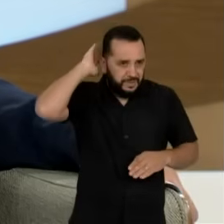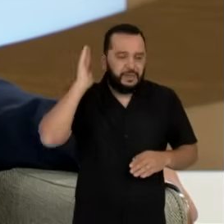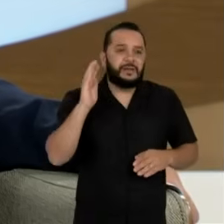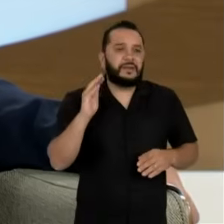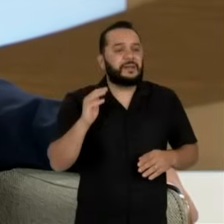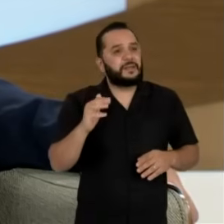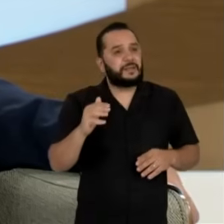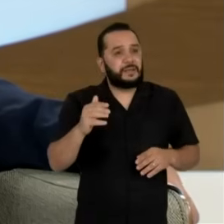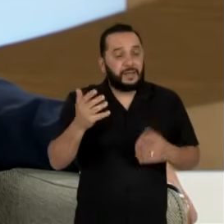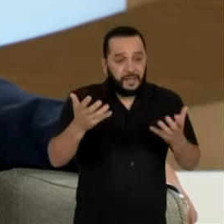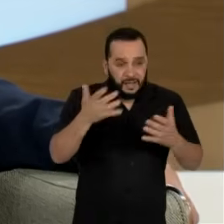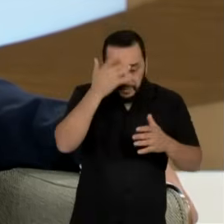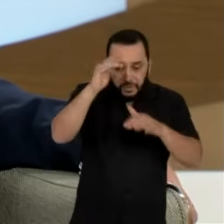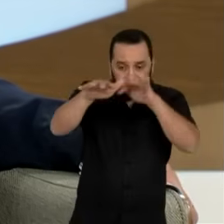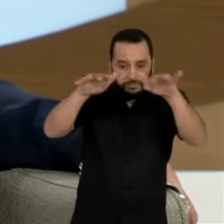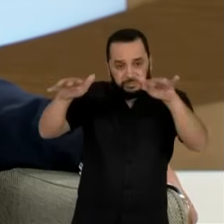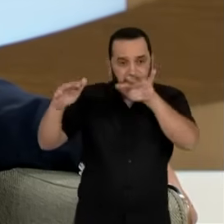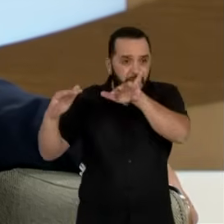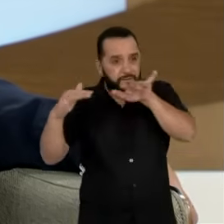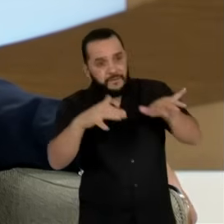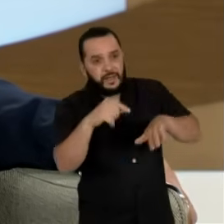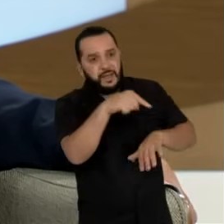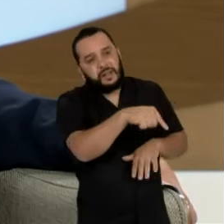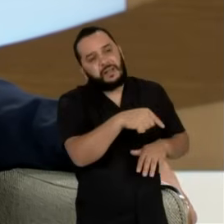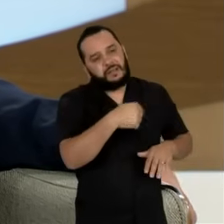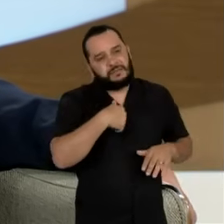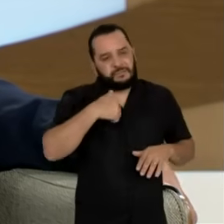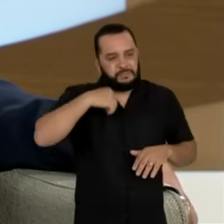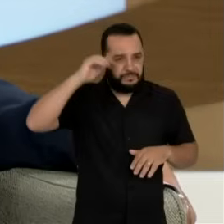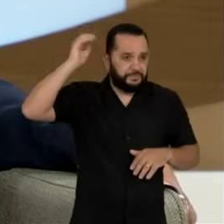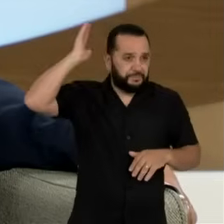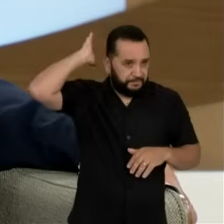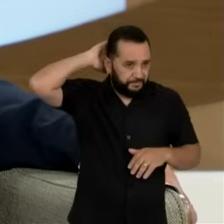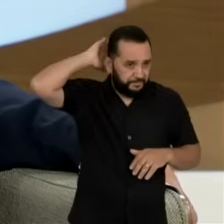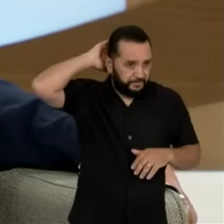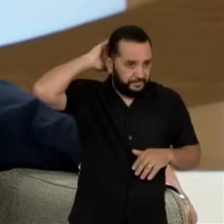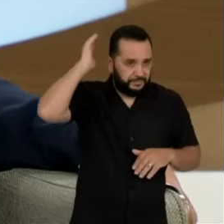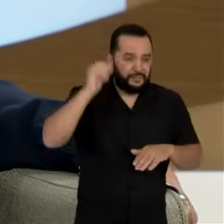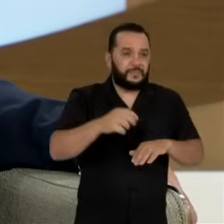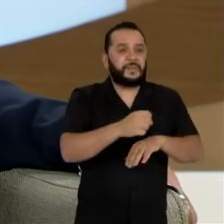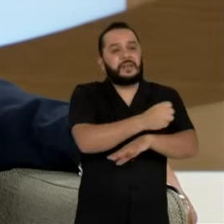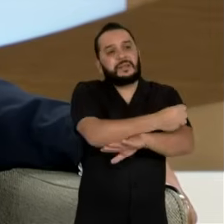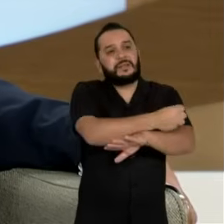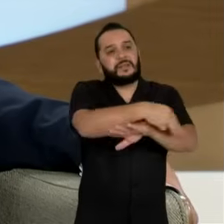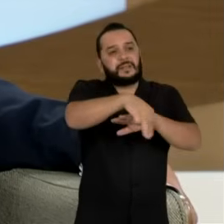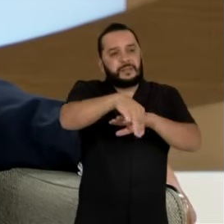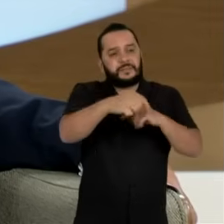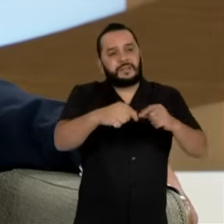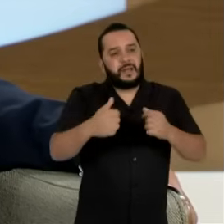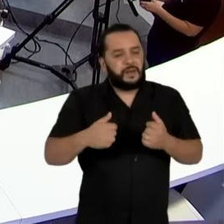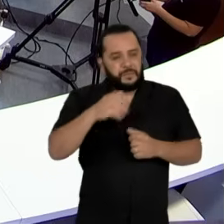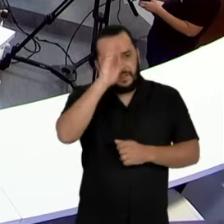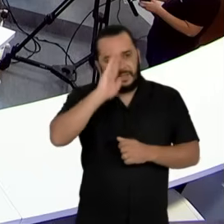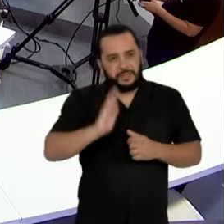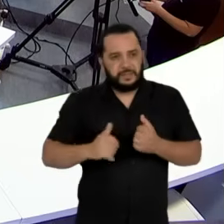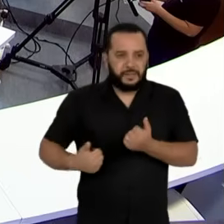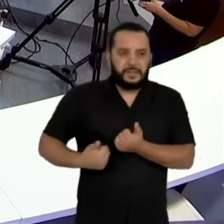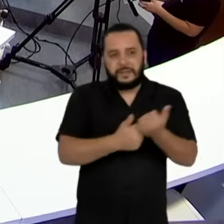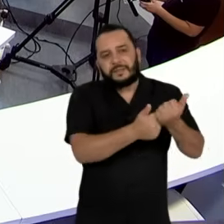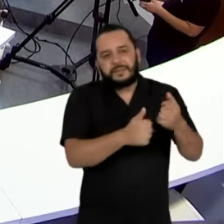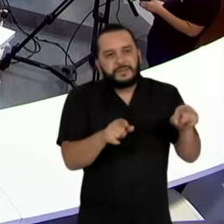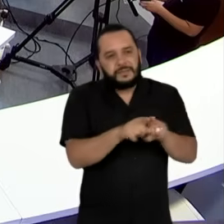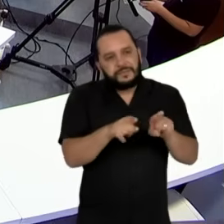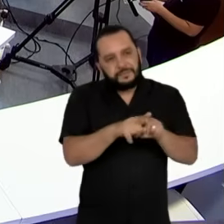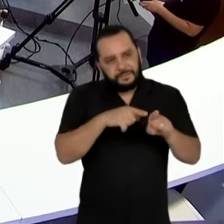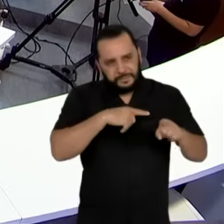né? Que são muito esquecidas, né? Estão muito isoladas, precisam muito de apoio do Brasil, de reconhecimento. as próprias